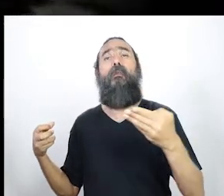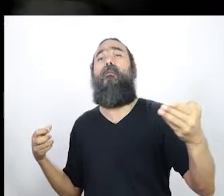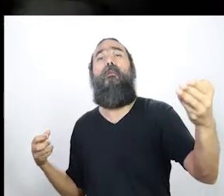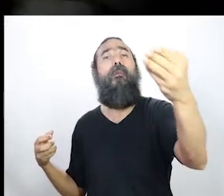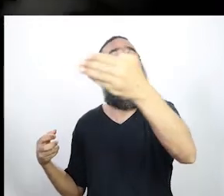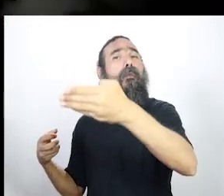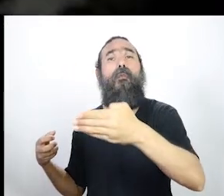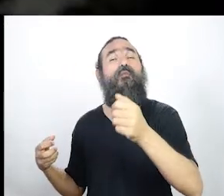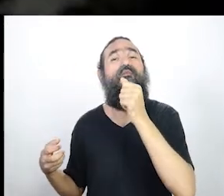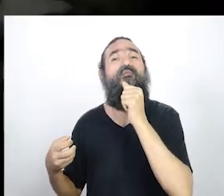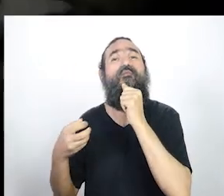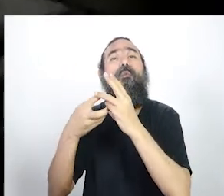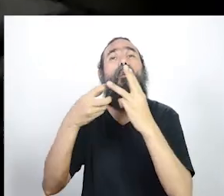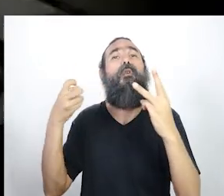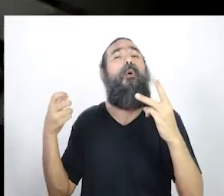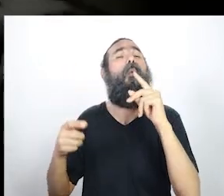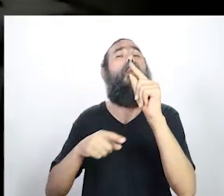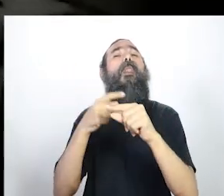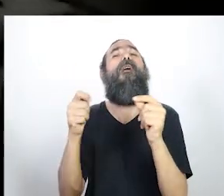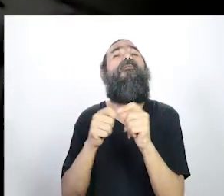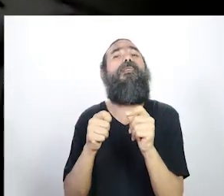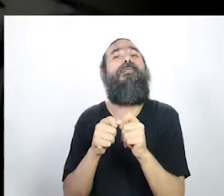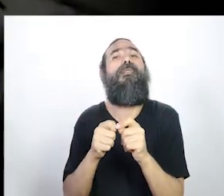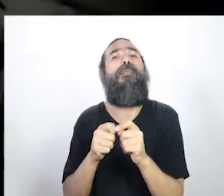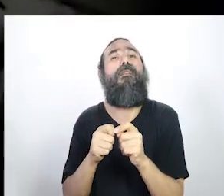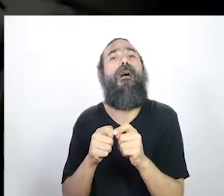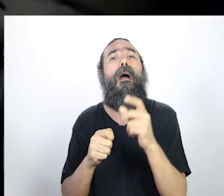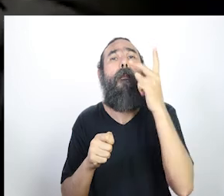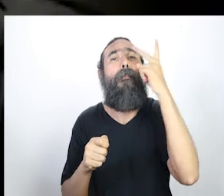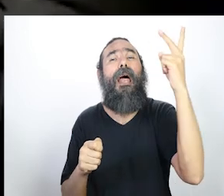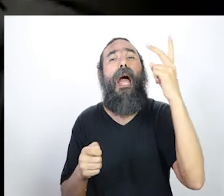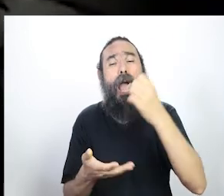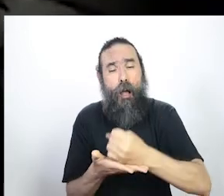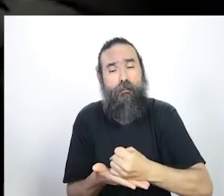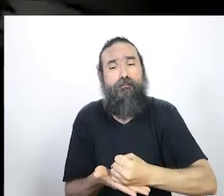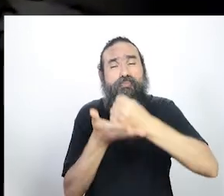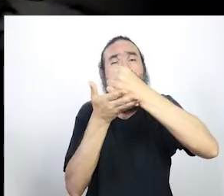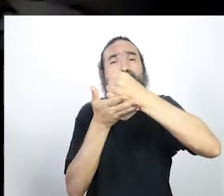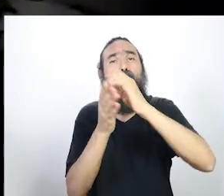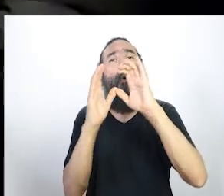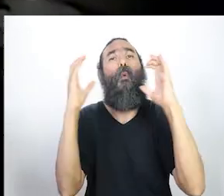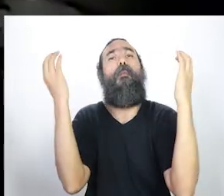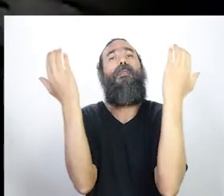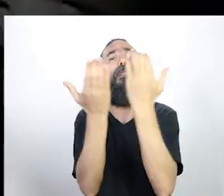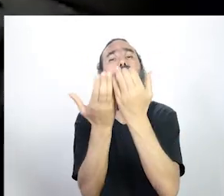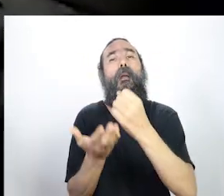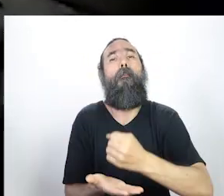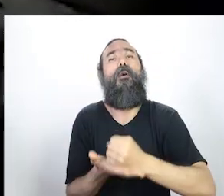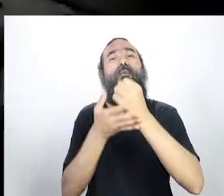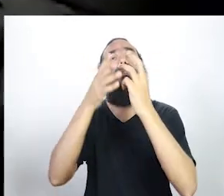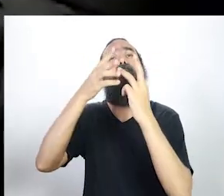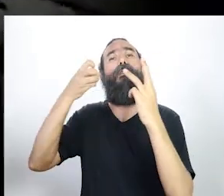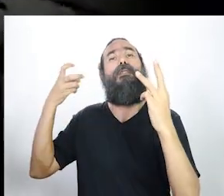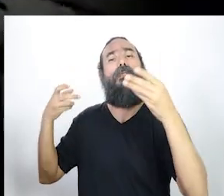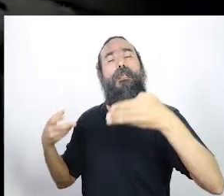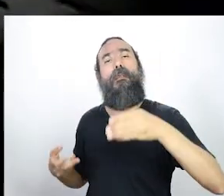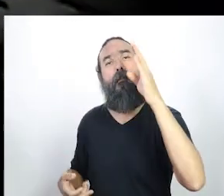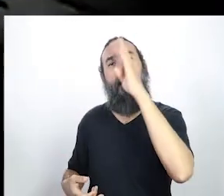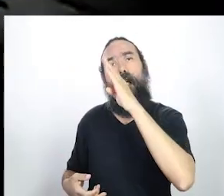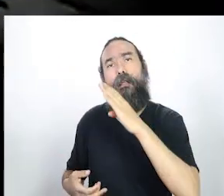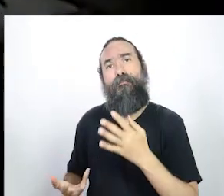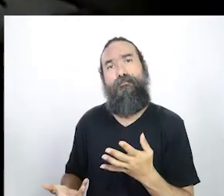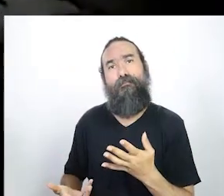que que ela está fazendo para poder fazer e trazer esse lado positivo para ajudar as comunidades e os povos indígenas do